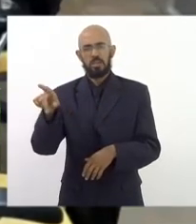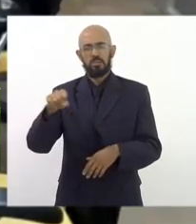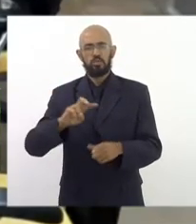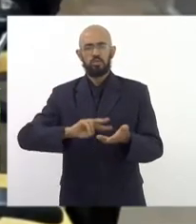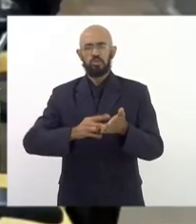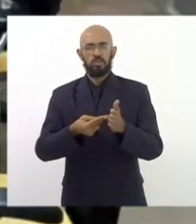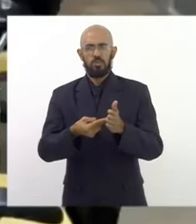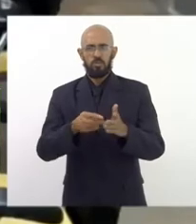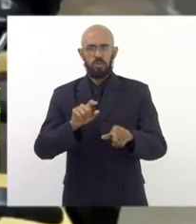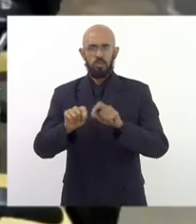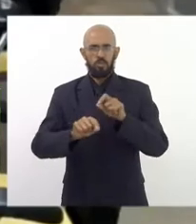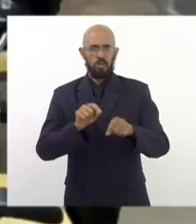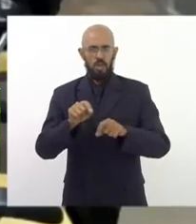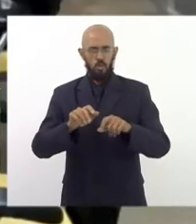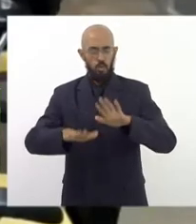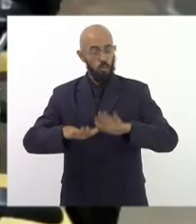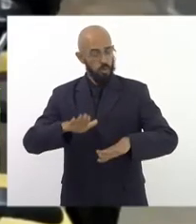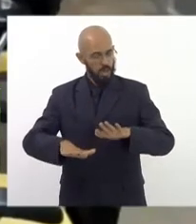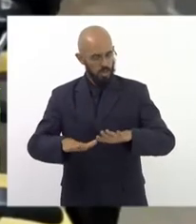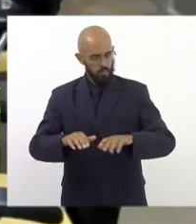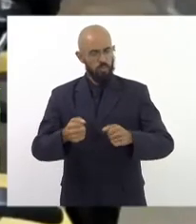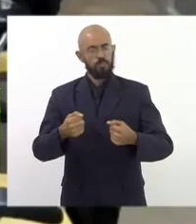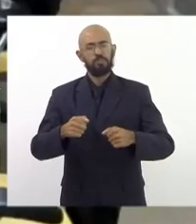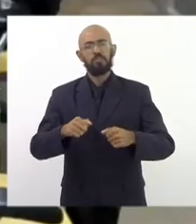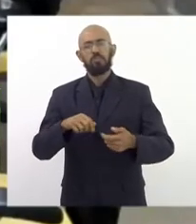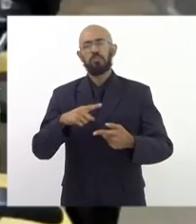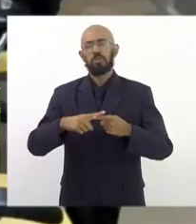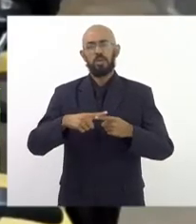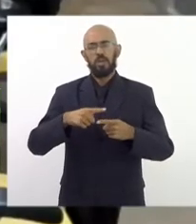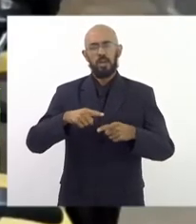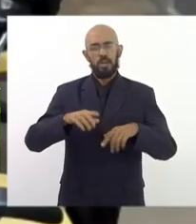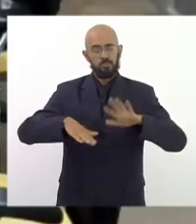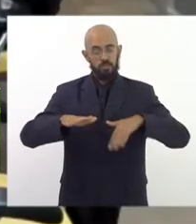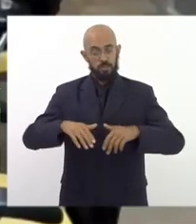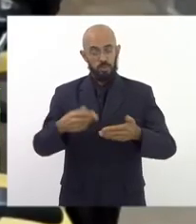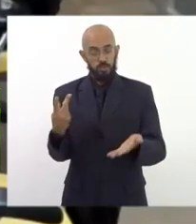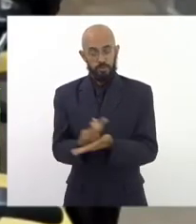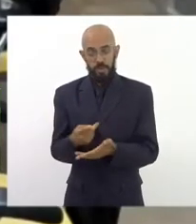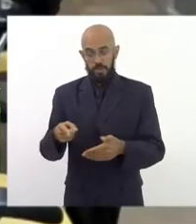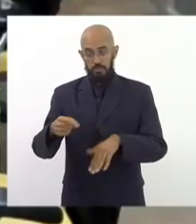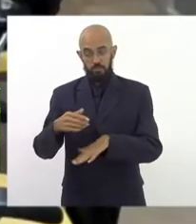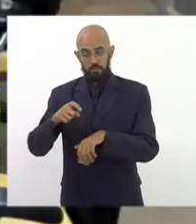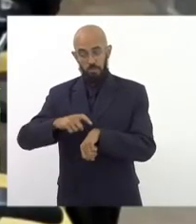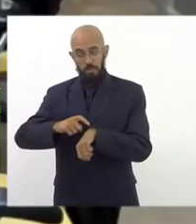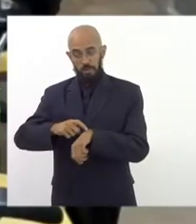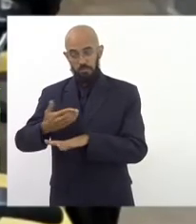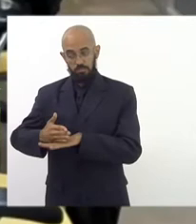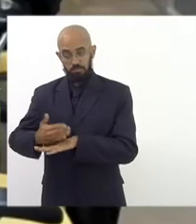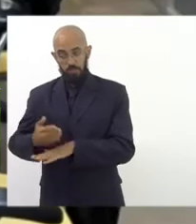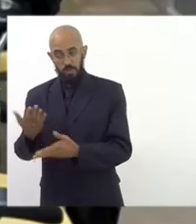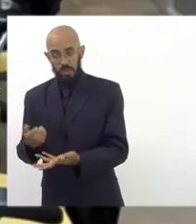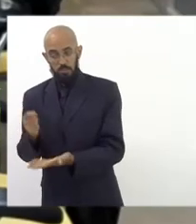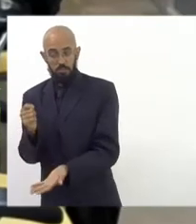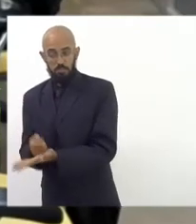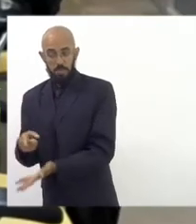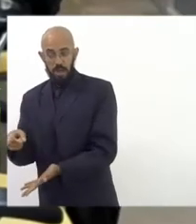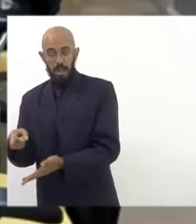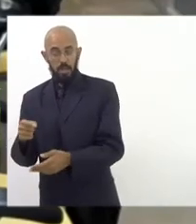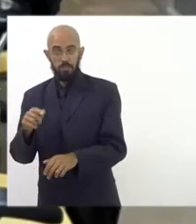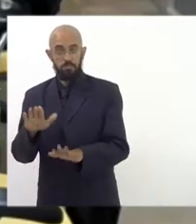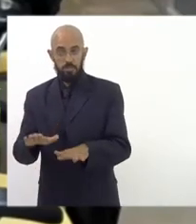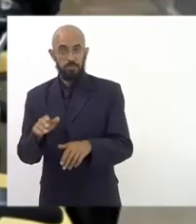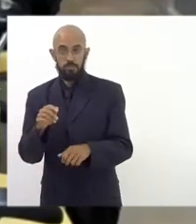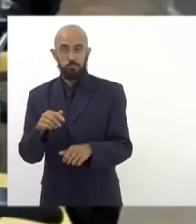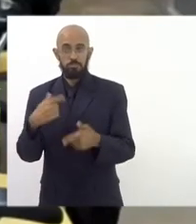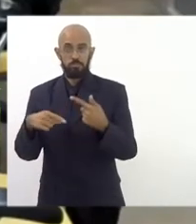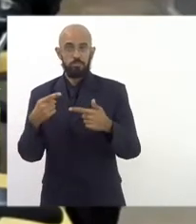porque às vezes você descentraliza, vai para a ponta e a pessoa, quero pagar isso aqui e não paga